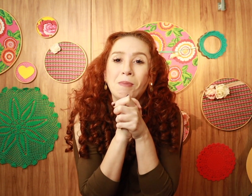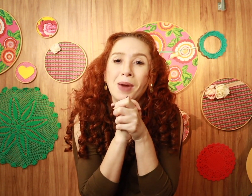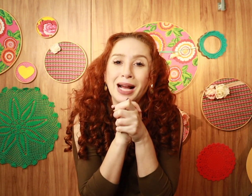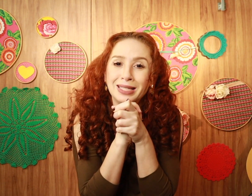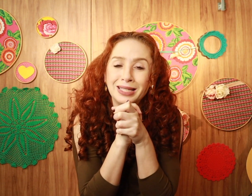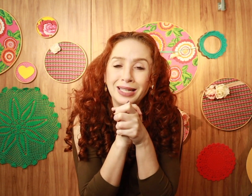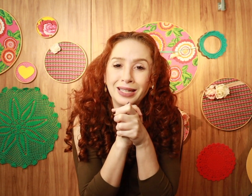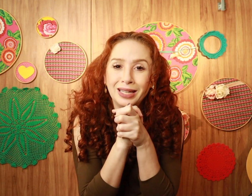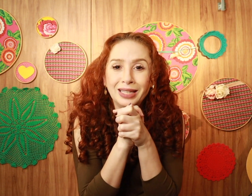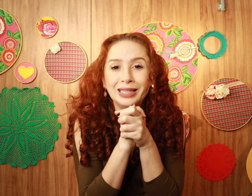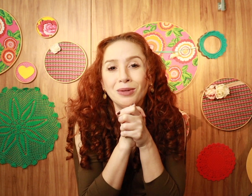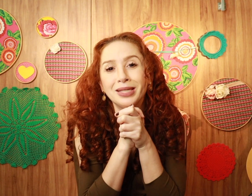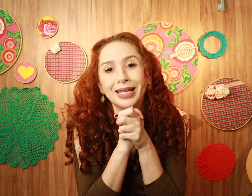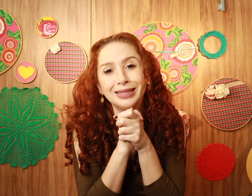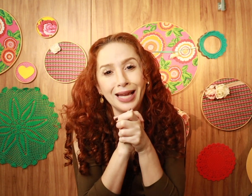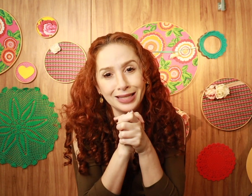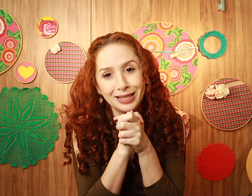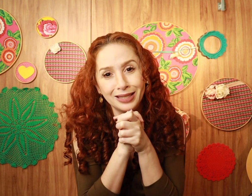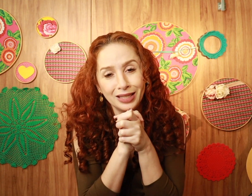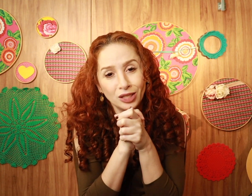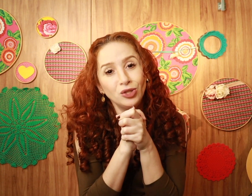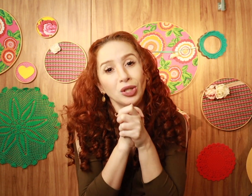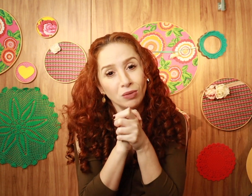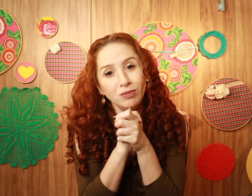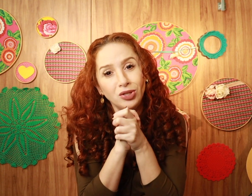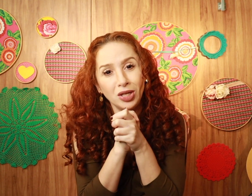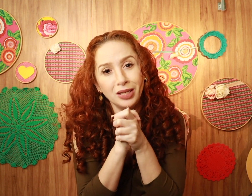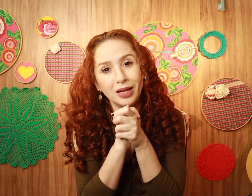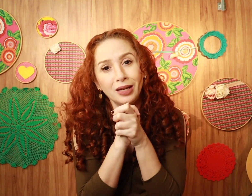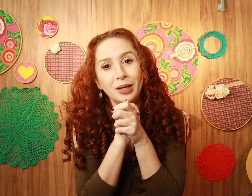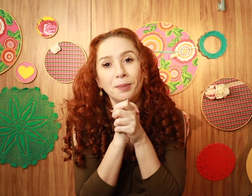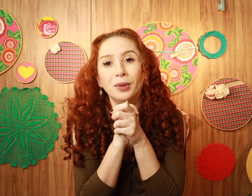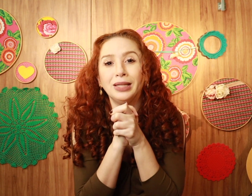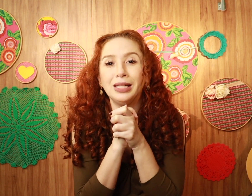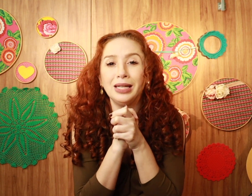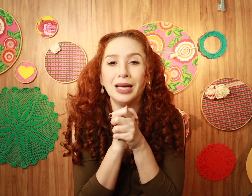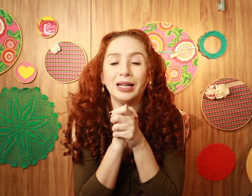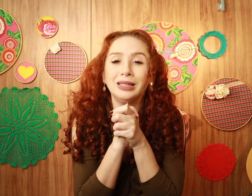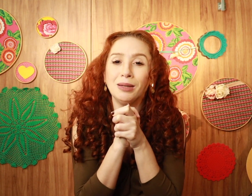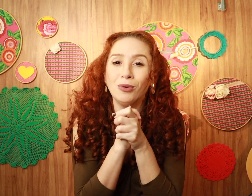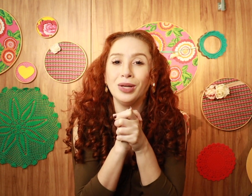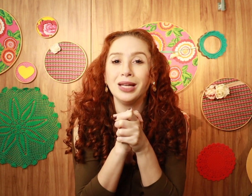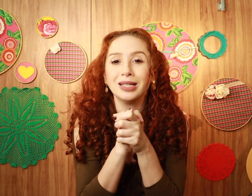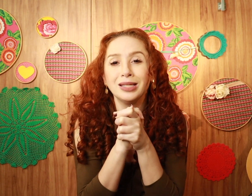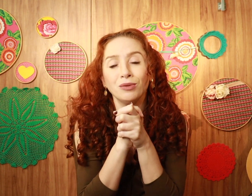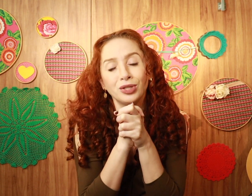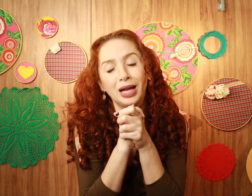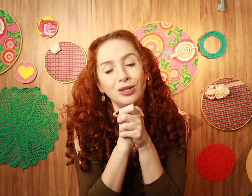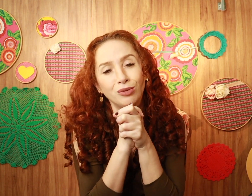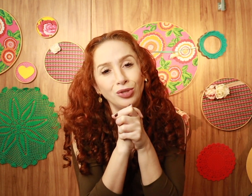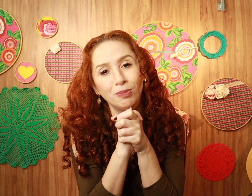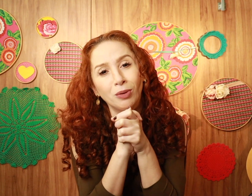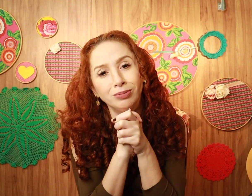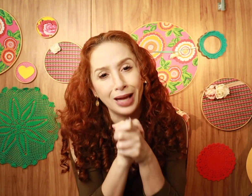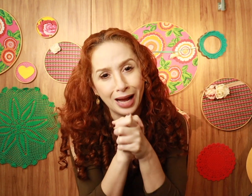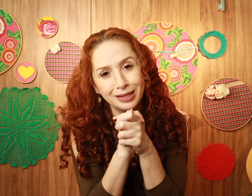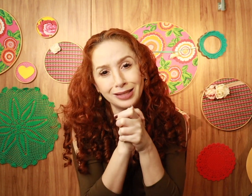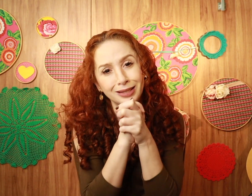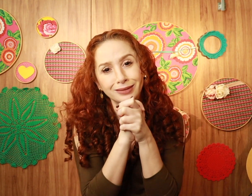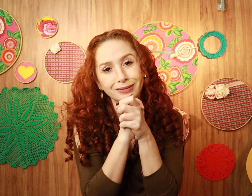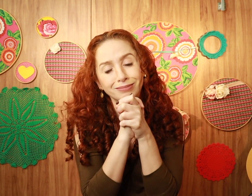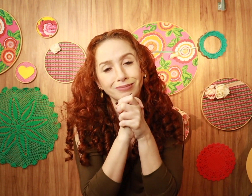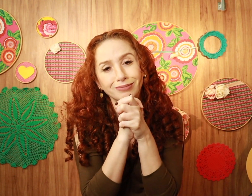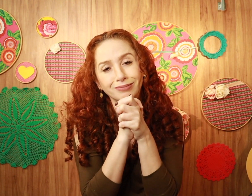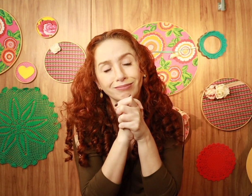me poupasse, tenho certeza de que um dia poderia retribuir seu gesto de